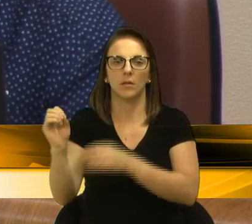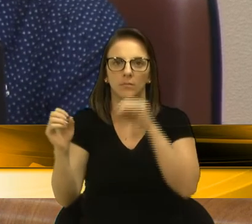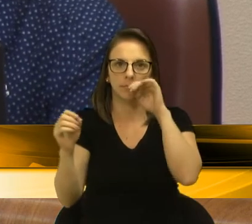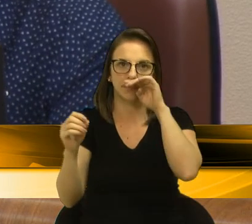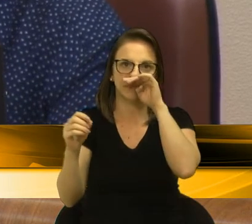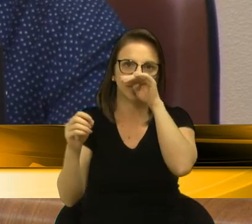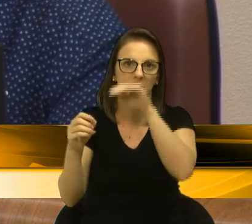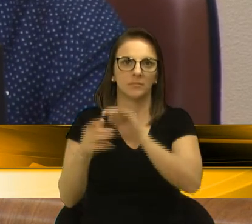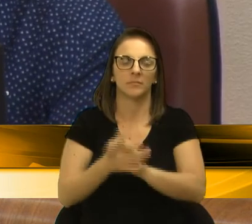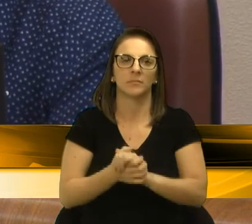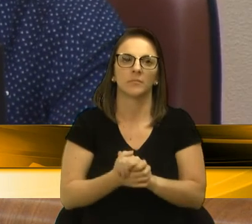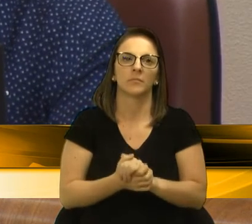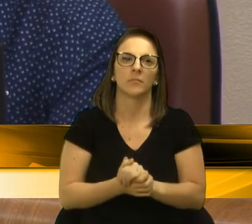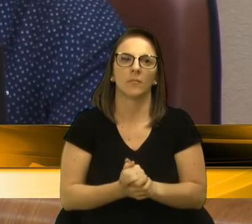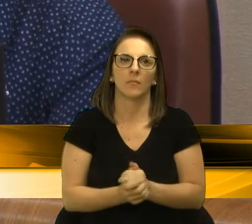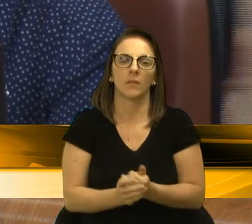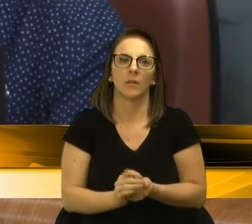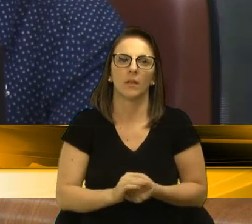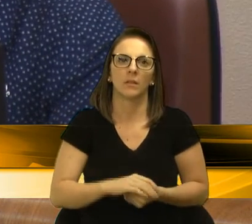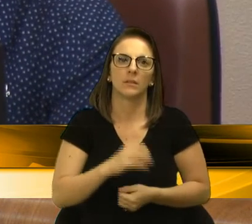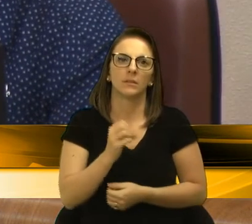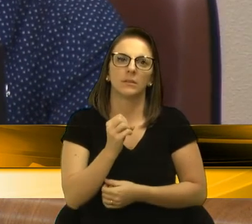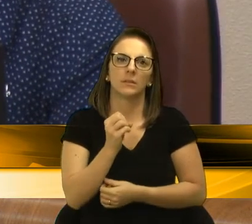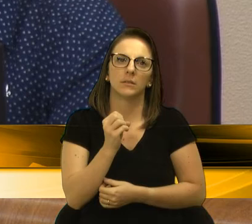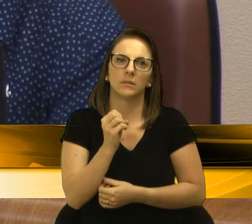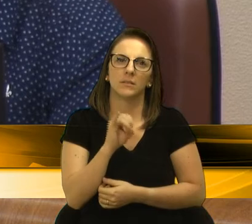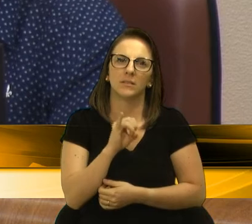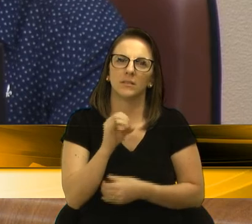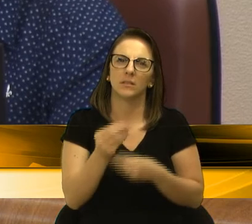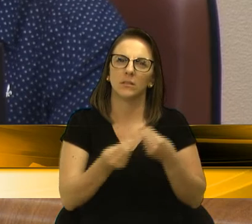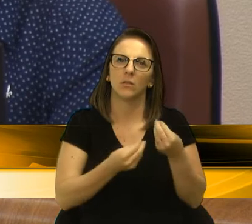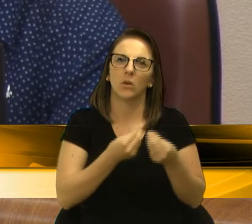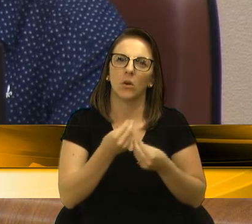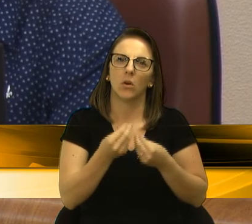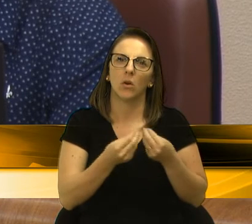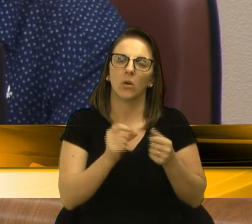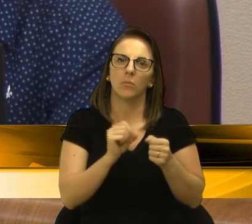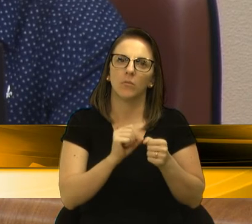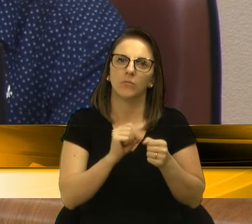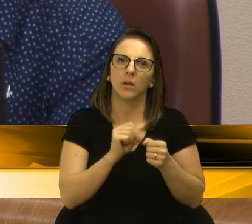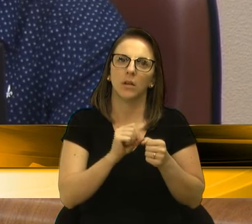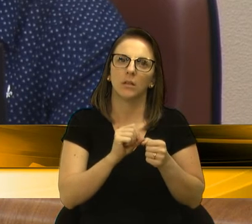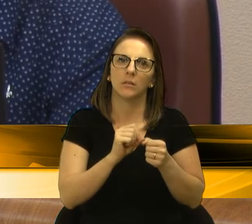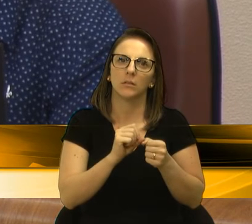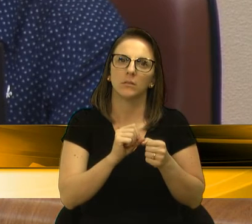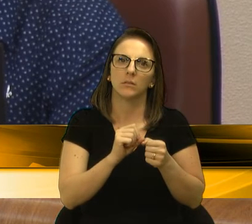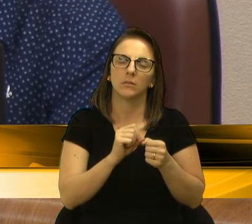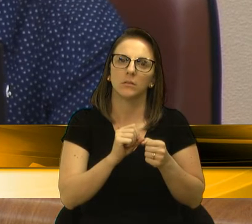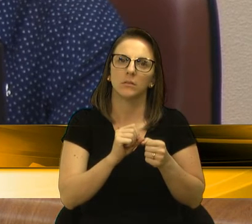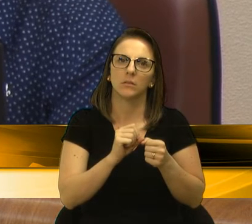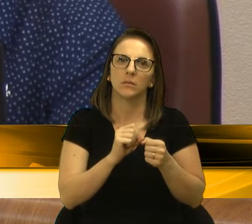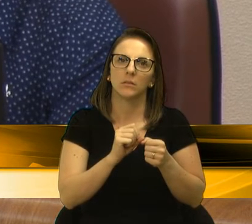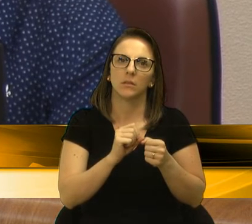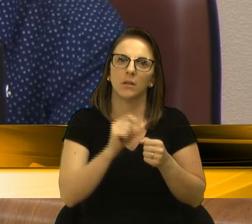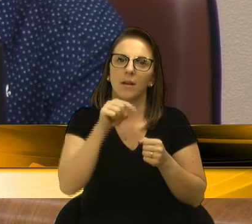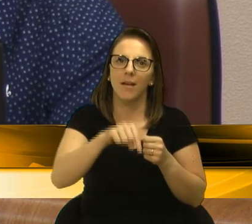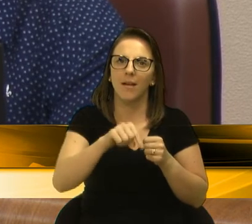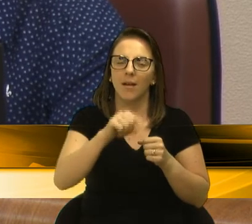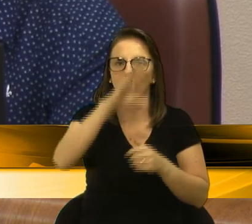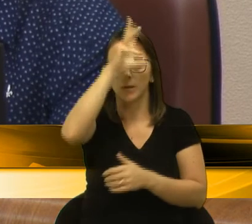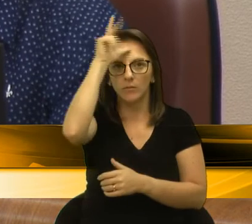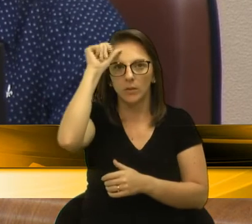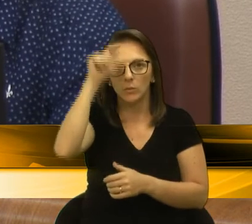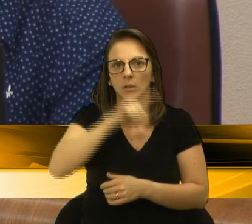Em síntese, todo cuidado é pouco na execução orçamentária. Para o prefeito, que é ordenador de despesas, o orçamento deverá